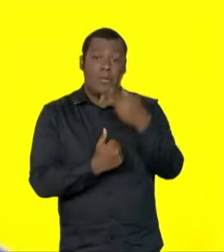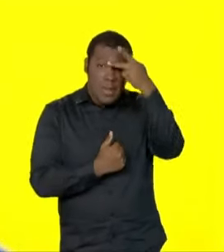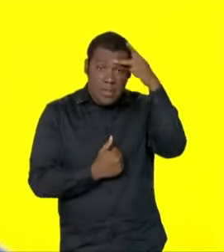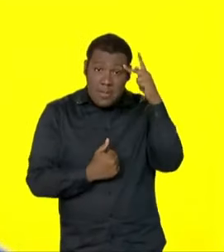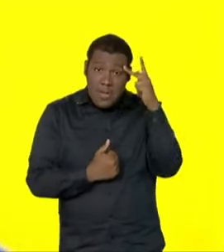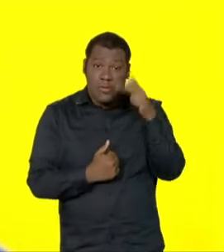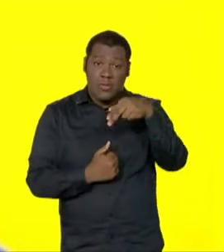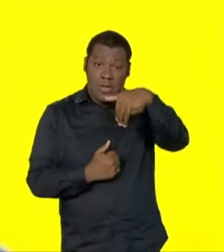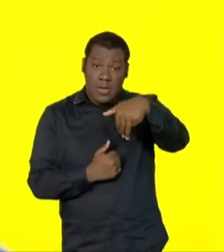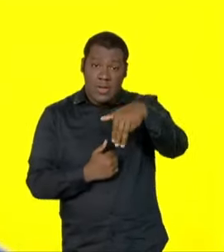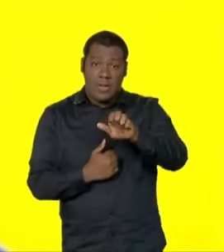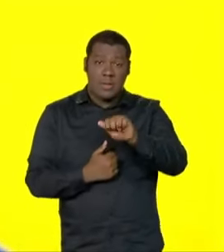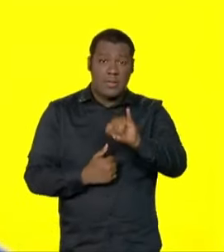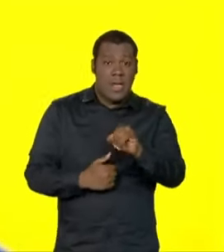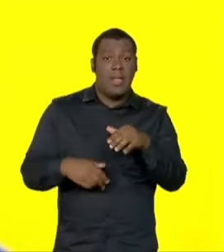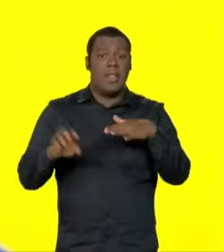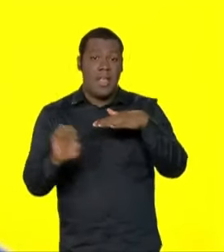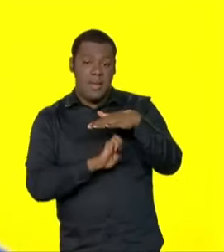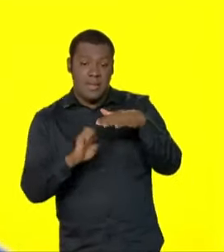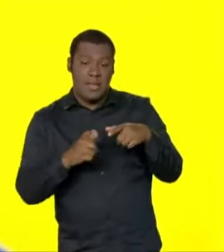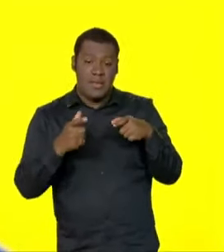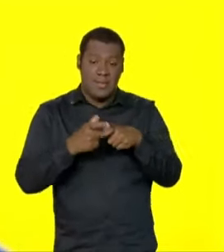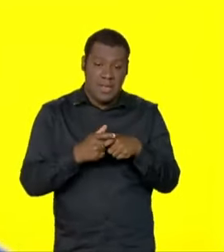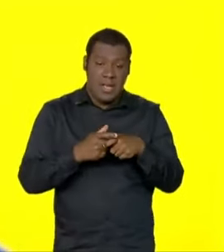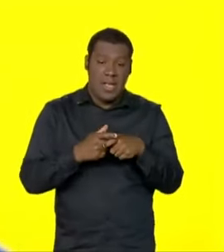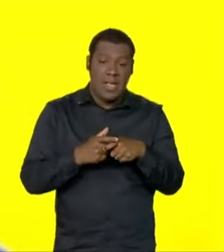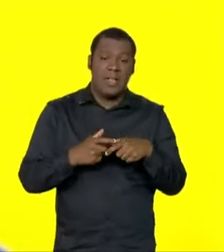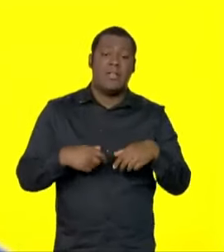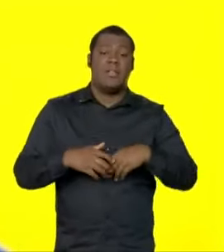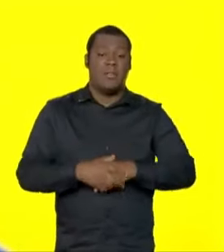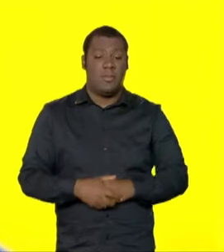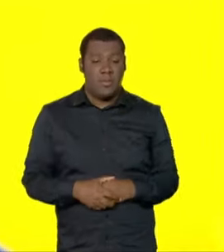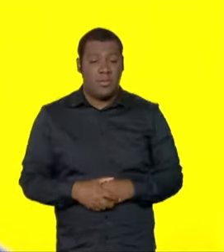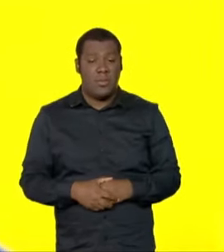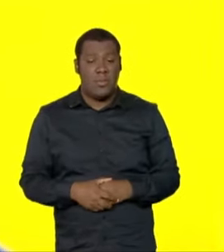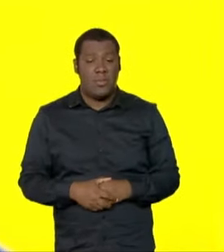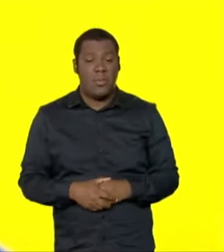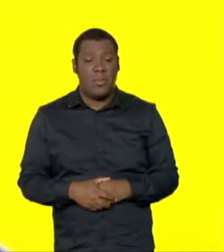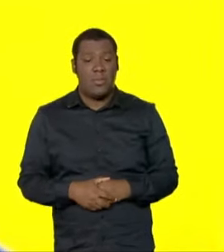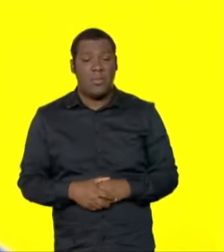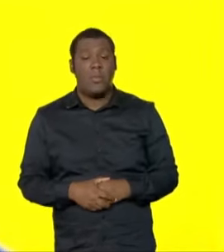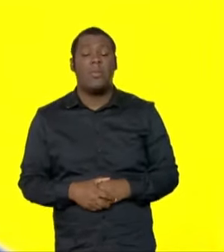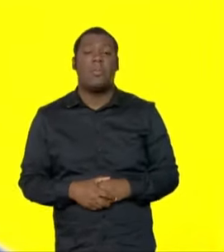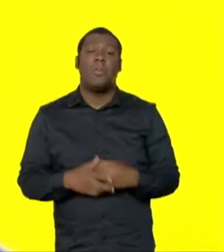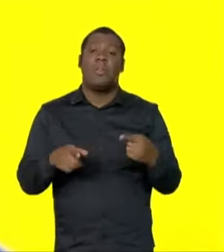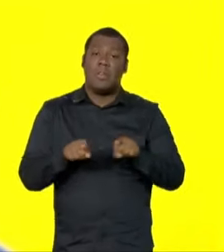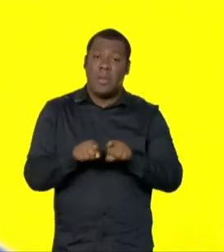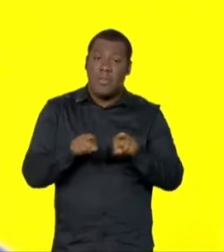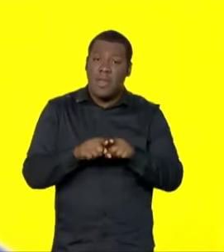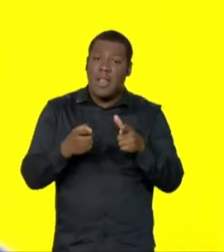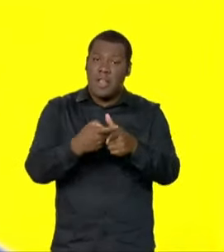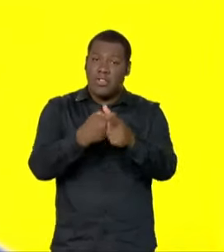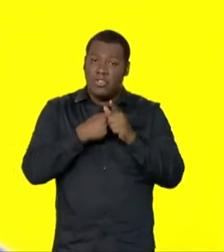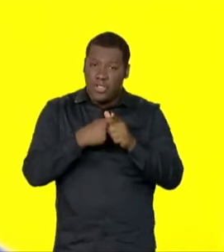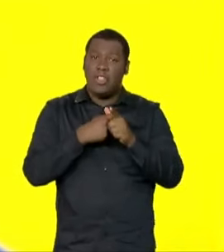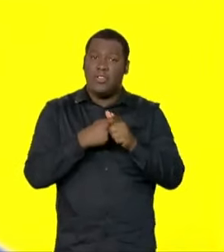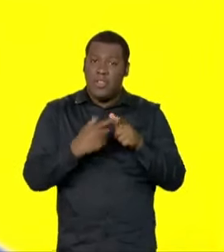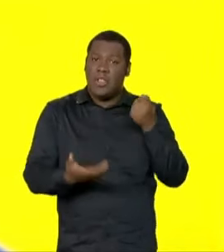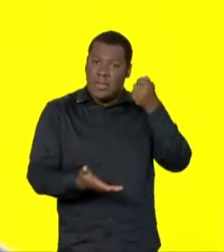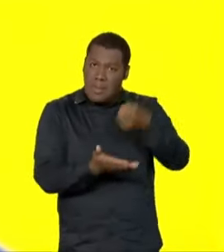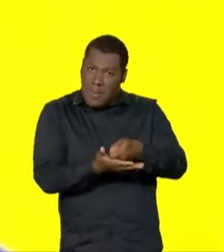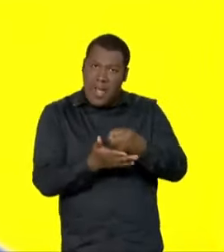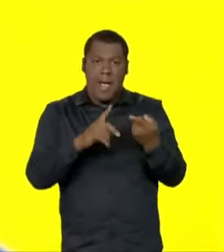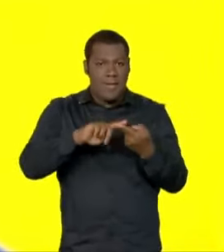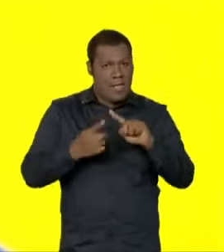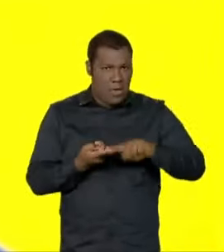individuais, microempresas e empresas de pequeno porte, incluindo a renegociação de dívidas